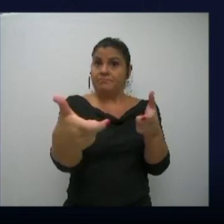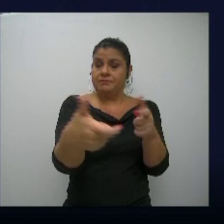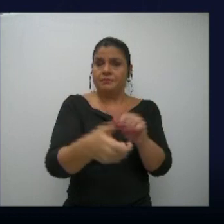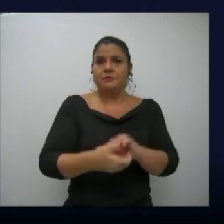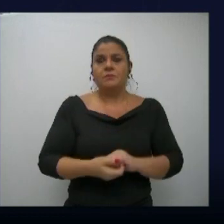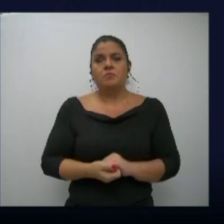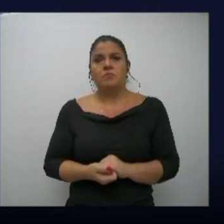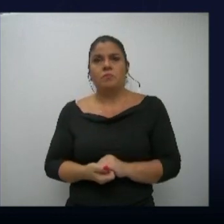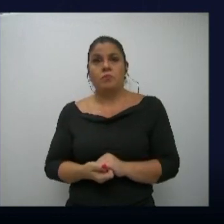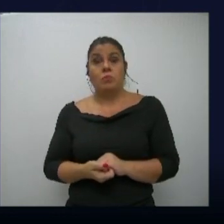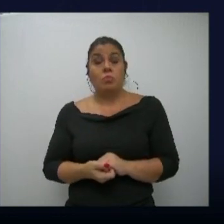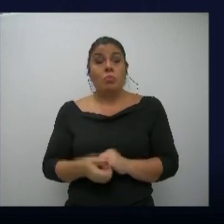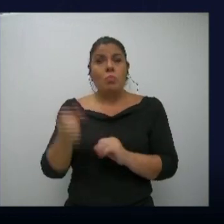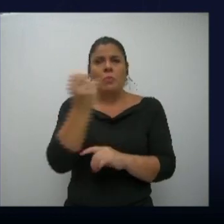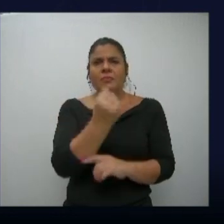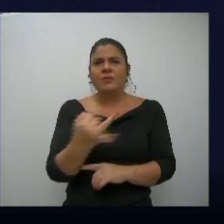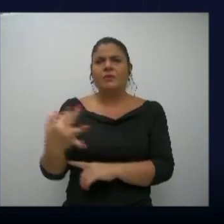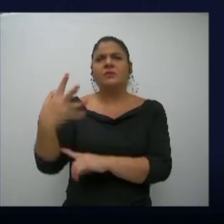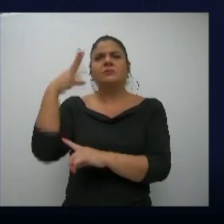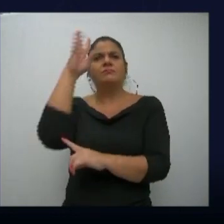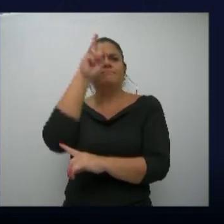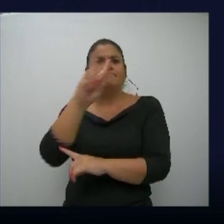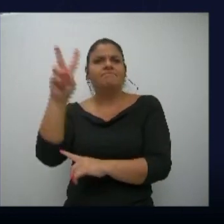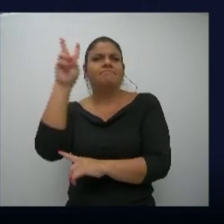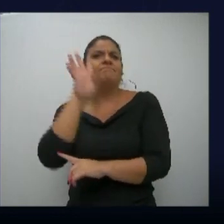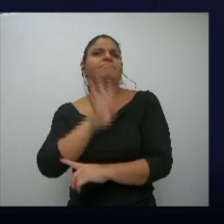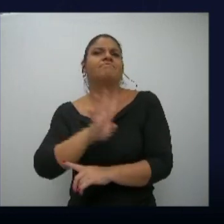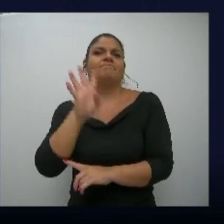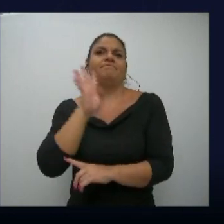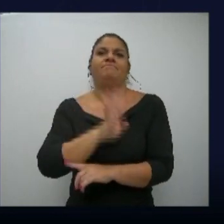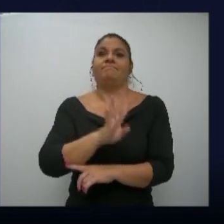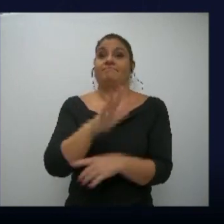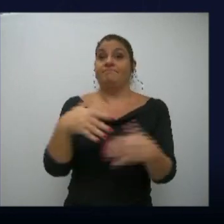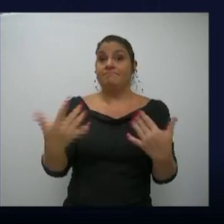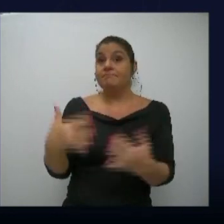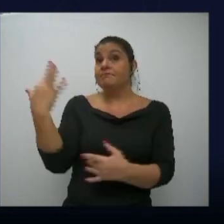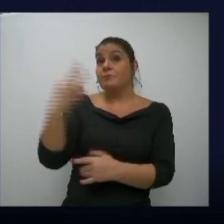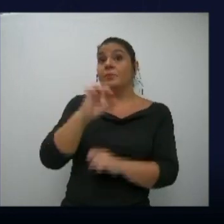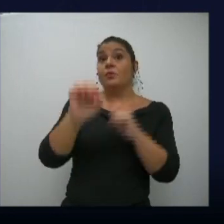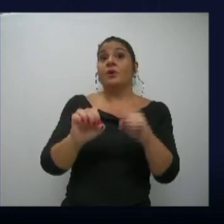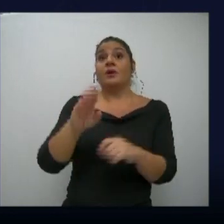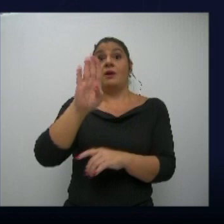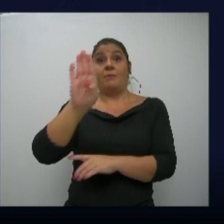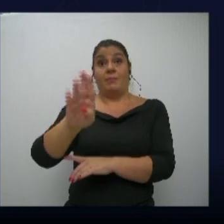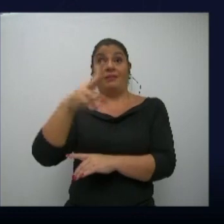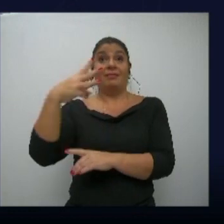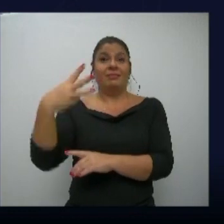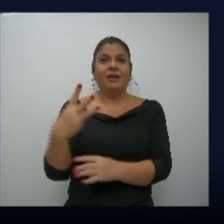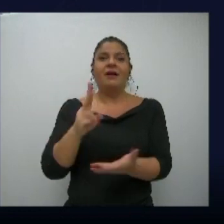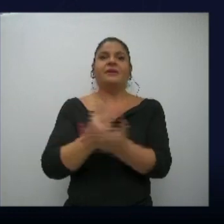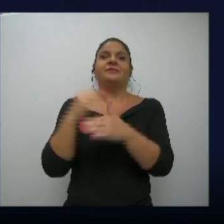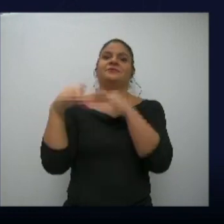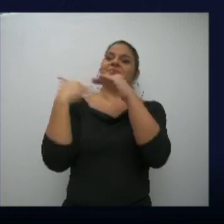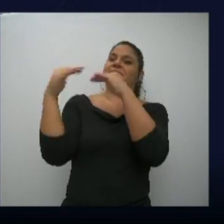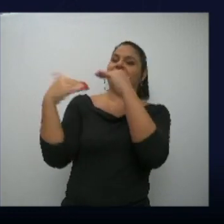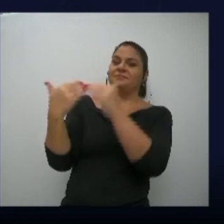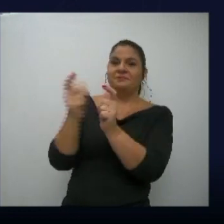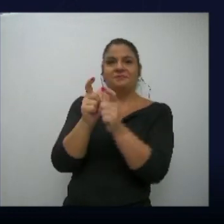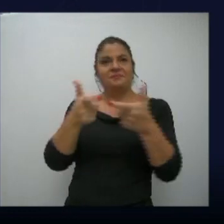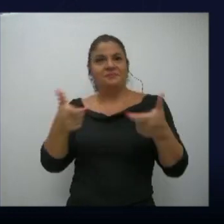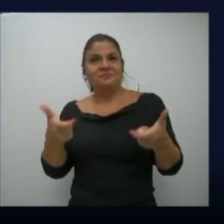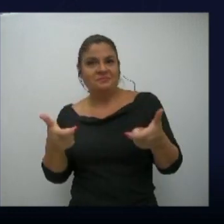e e a quantidade de história bacana É extraordinário então tem certeza que a B3 vai continuar crescendo